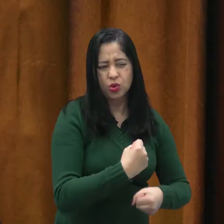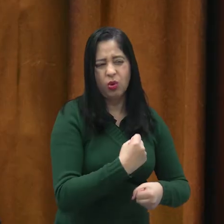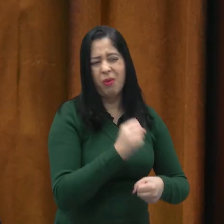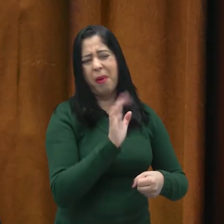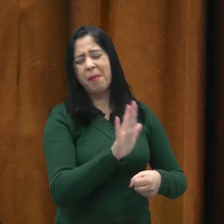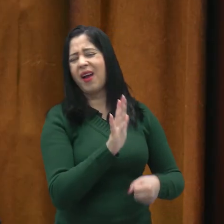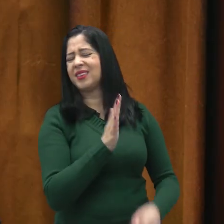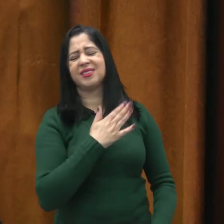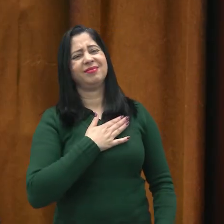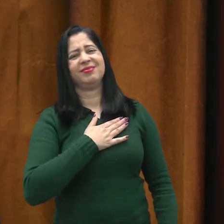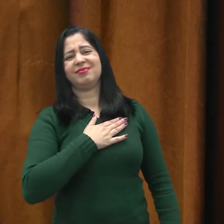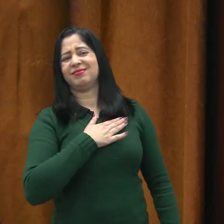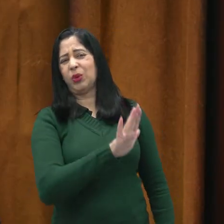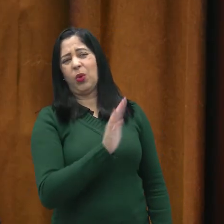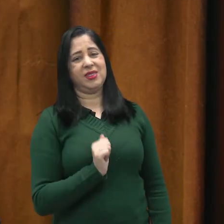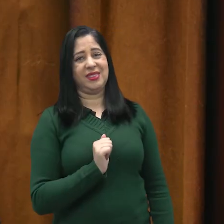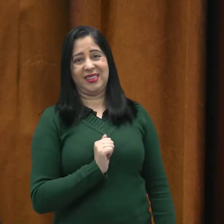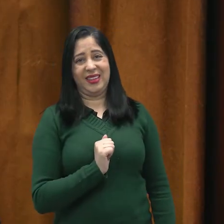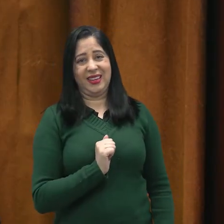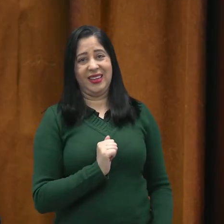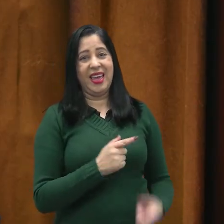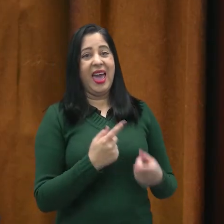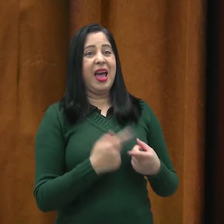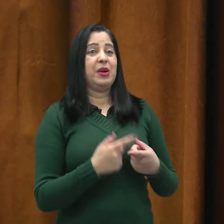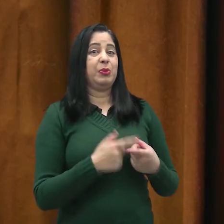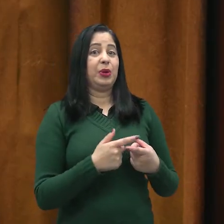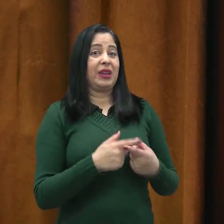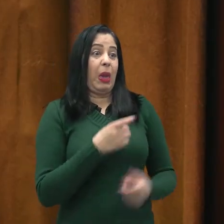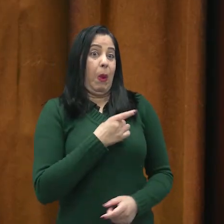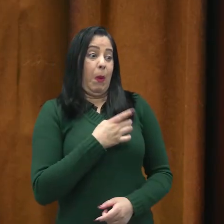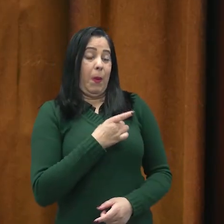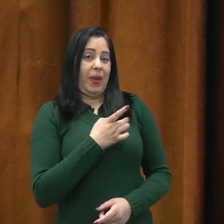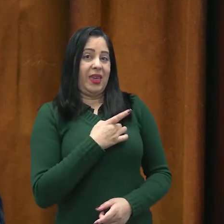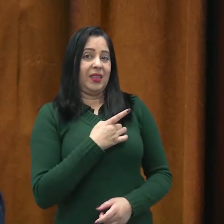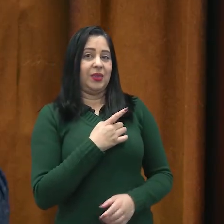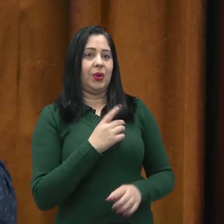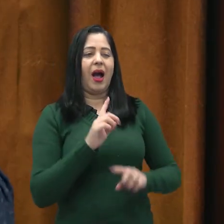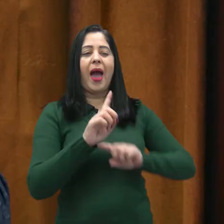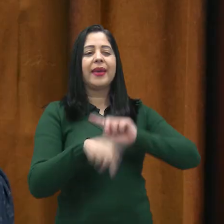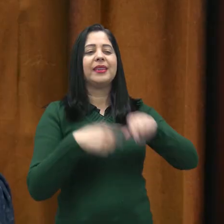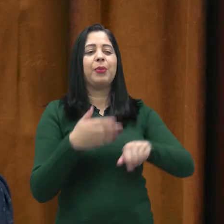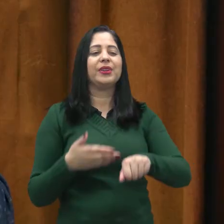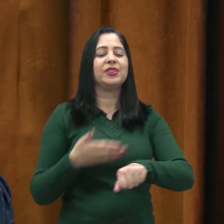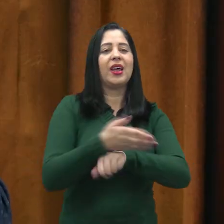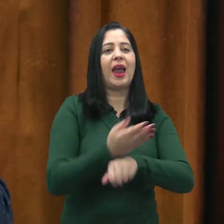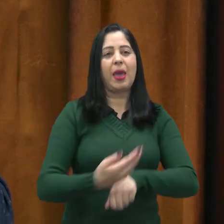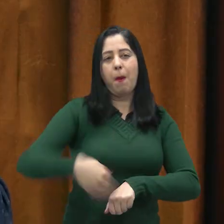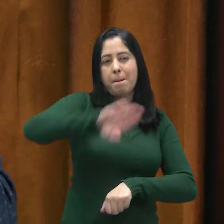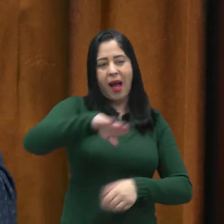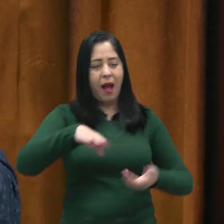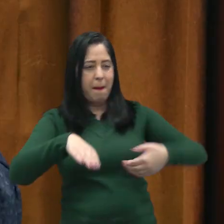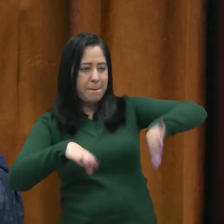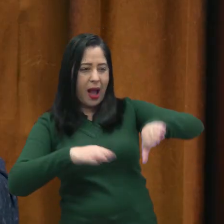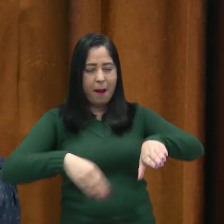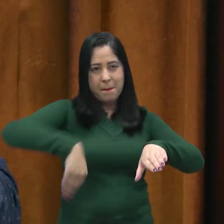judô na época, porque eu tinha claustrofobia, né? Uhum. E acabei indo pro karatê, porque o karatê era mais dinâmico,